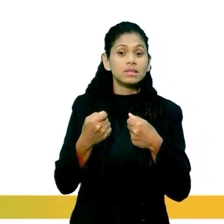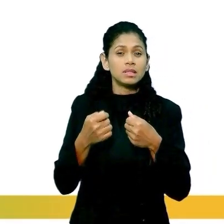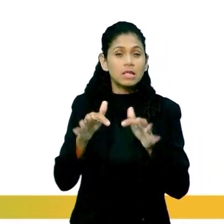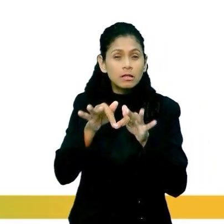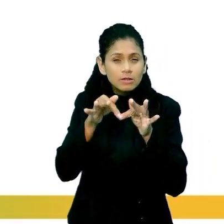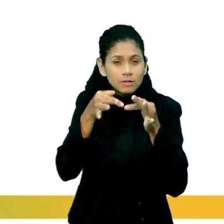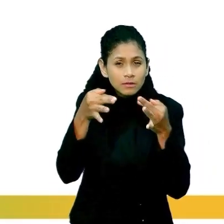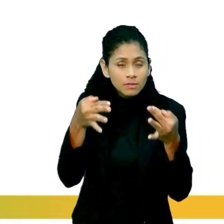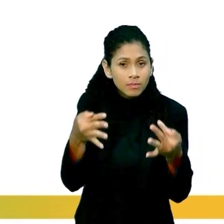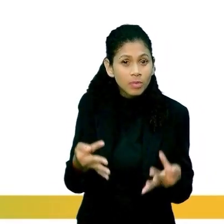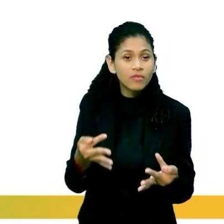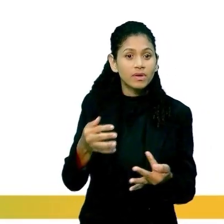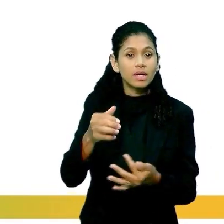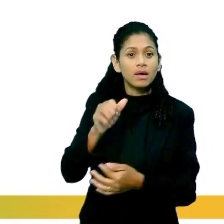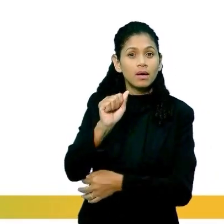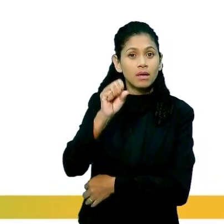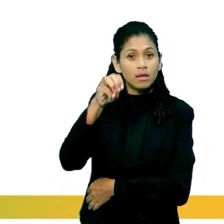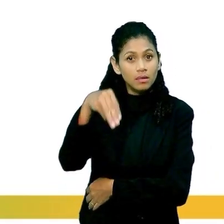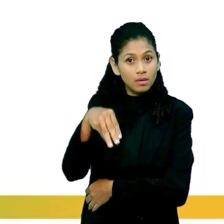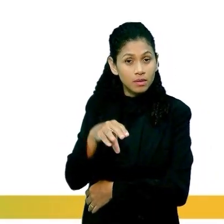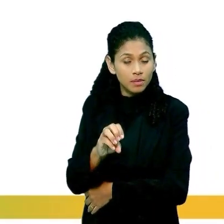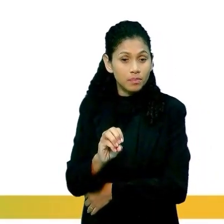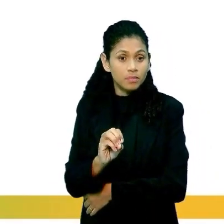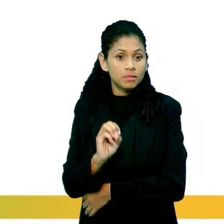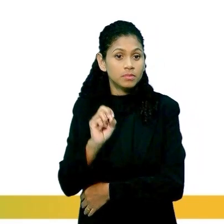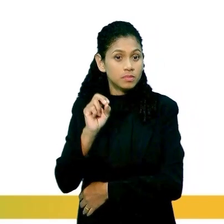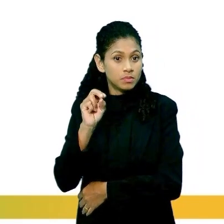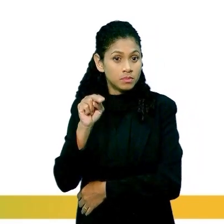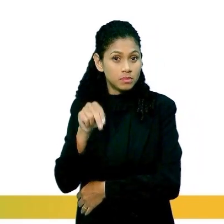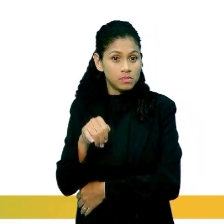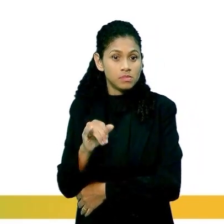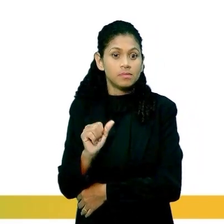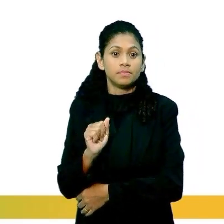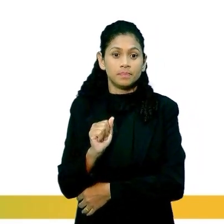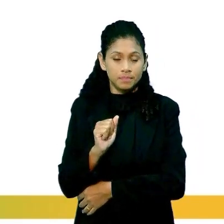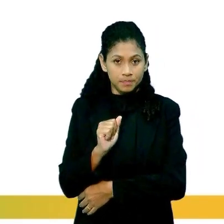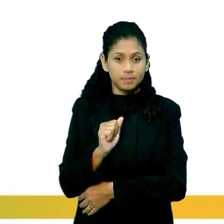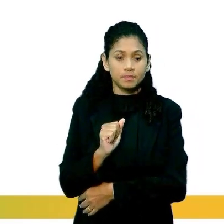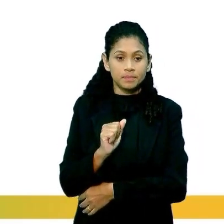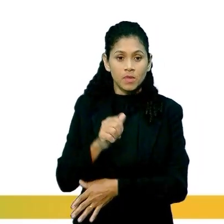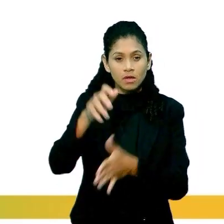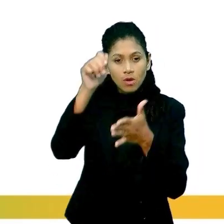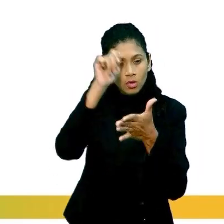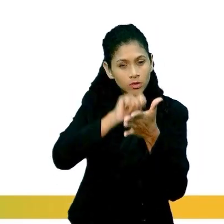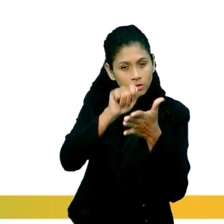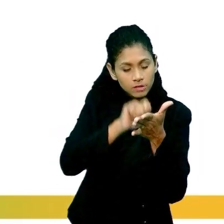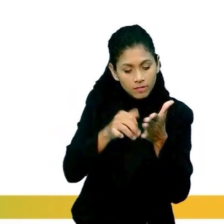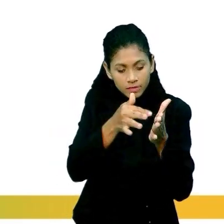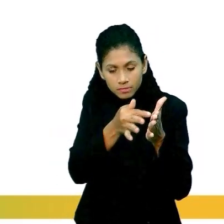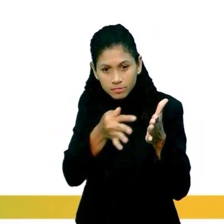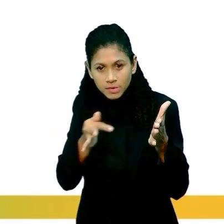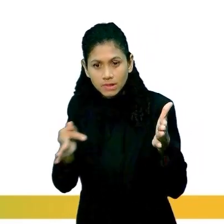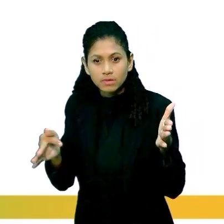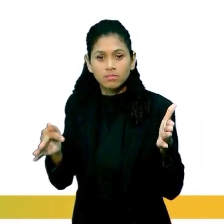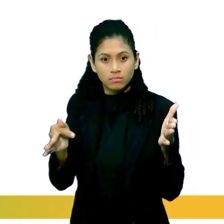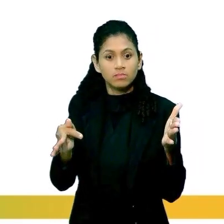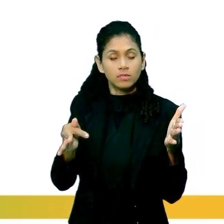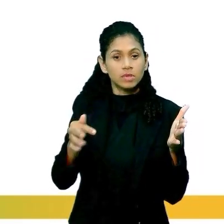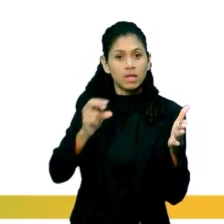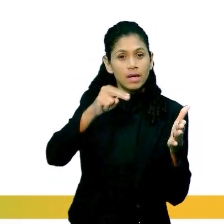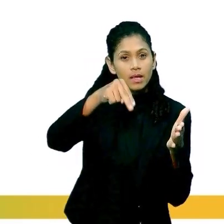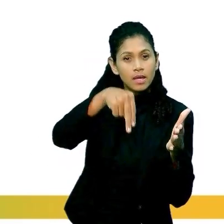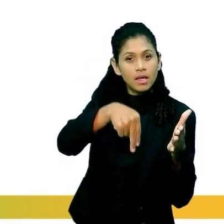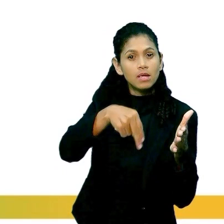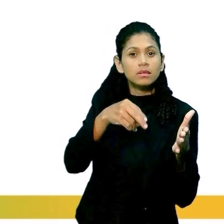nosso exemplo. Escrevi a reação química, que é gás nitrogênio reagindo com gás hidrogênio formando amônia,